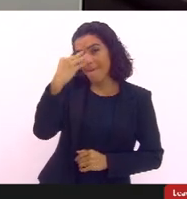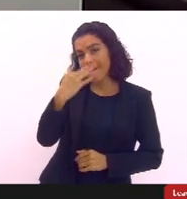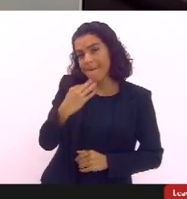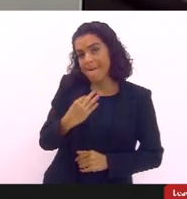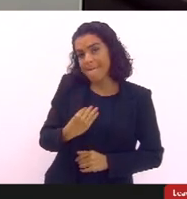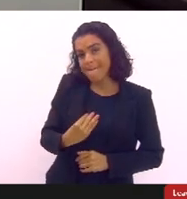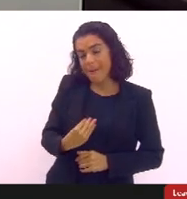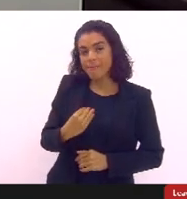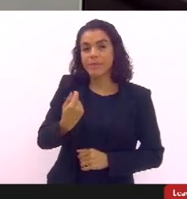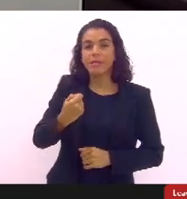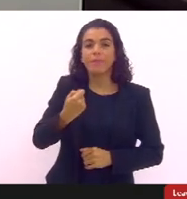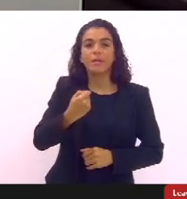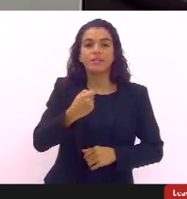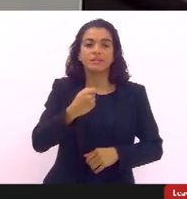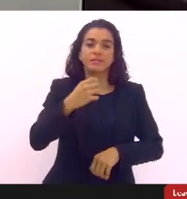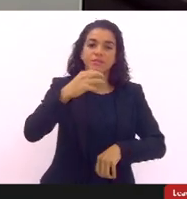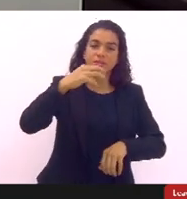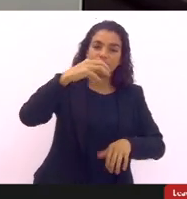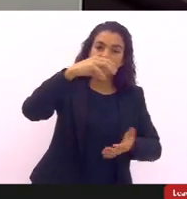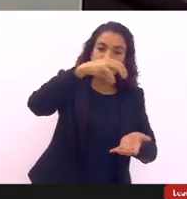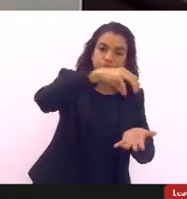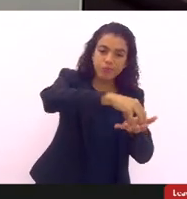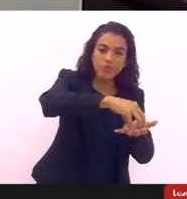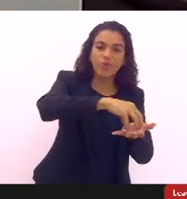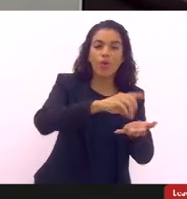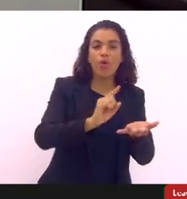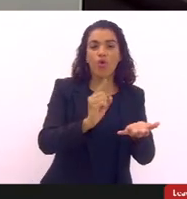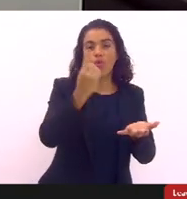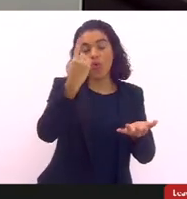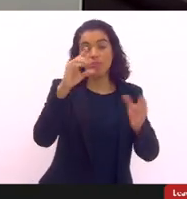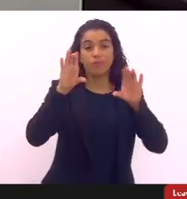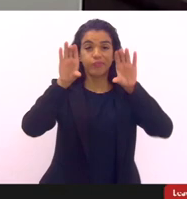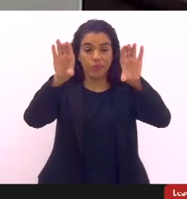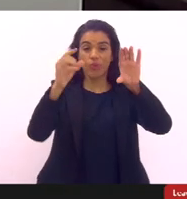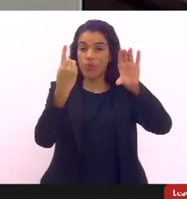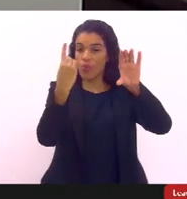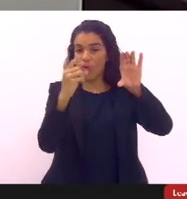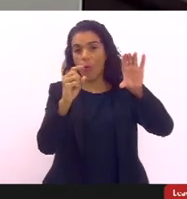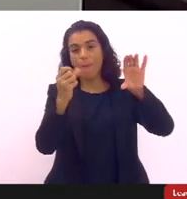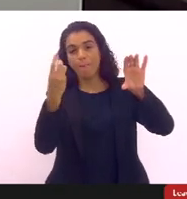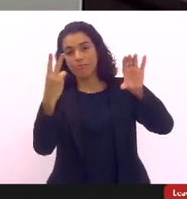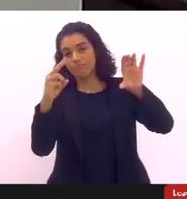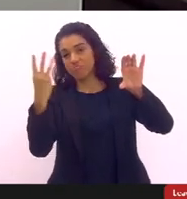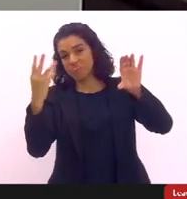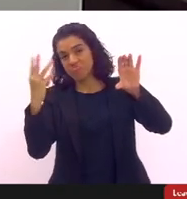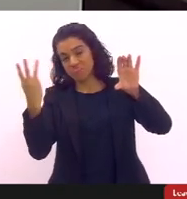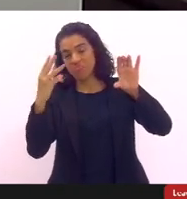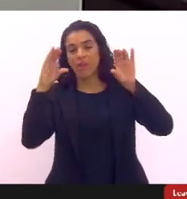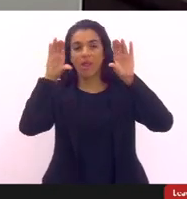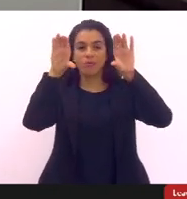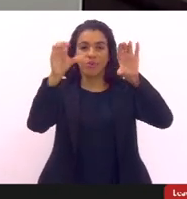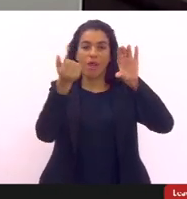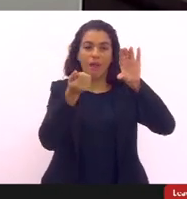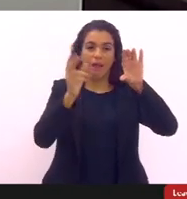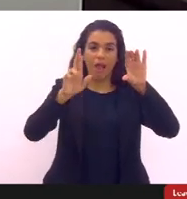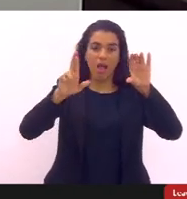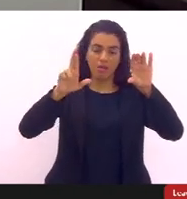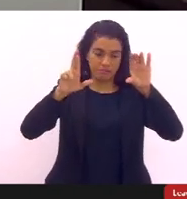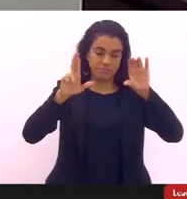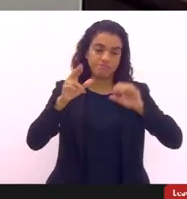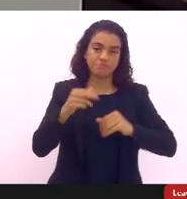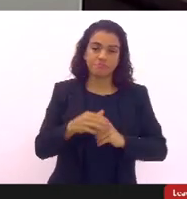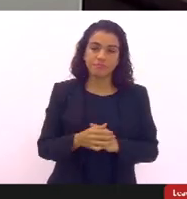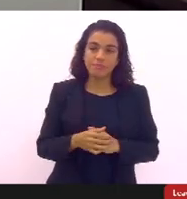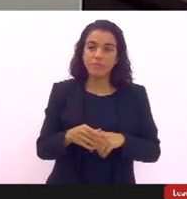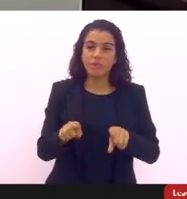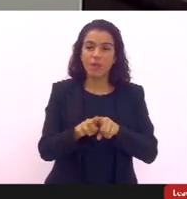precisa da instalação de um ar-condicionado ou mais ar-condicionados, e a, a lembrança muito bem colocada pela doutora Alexandra